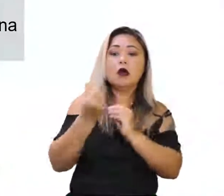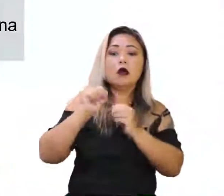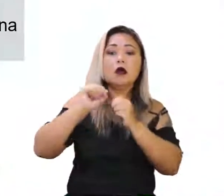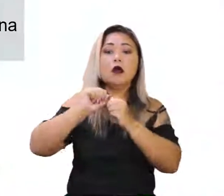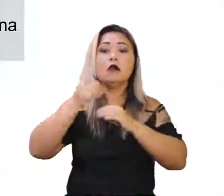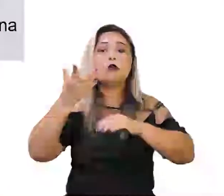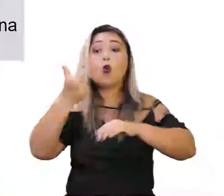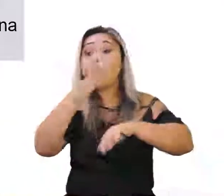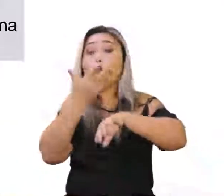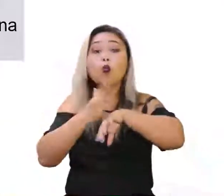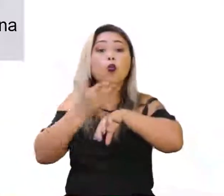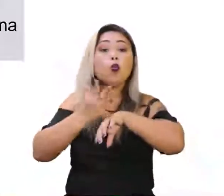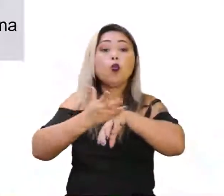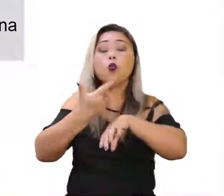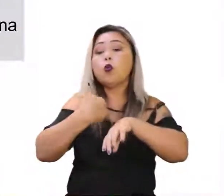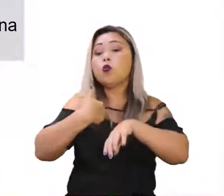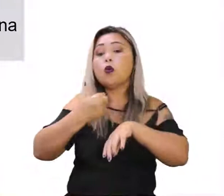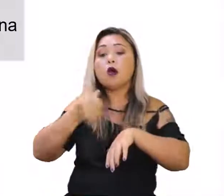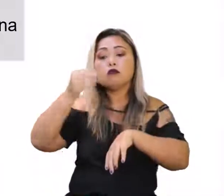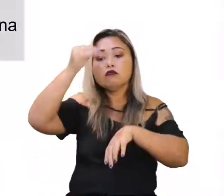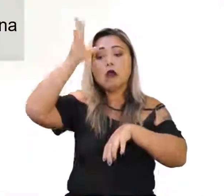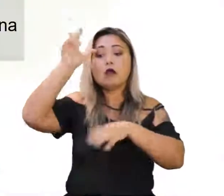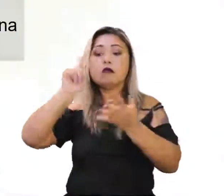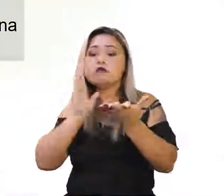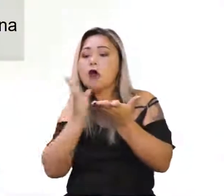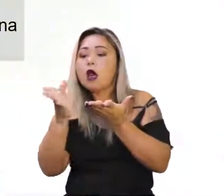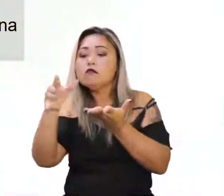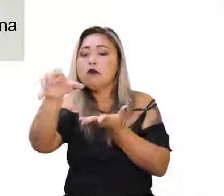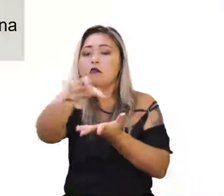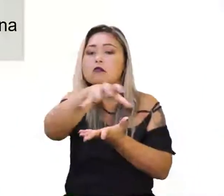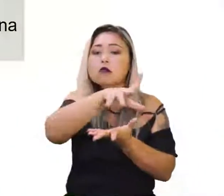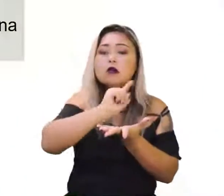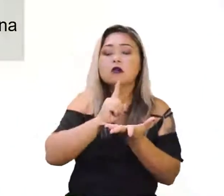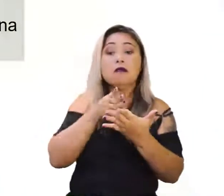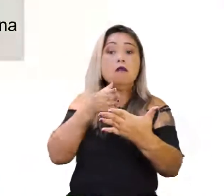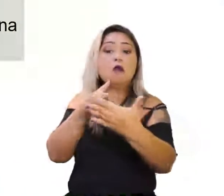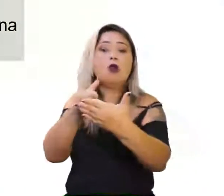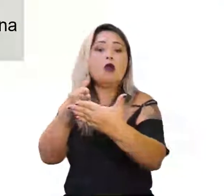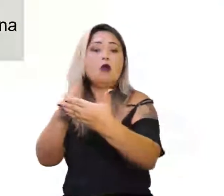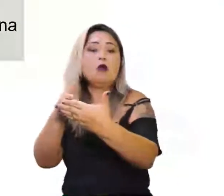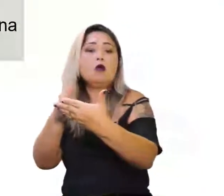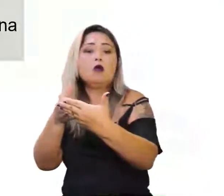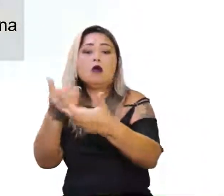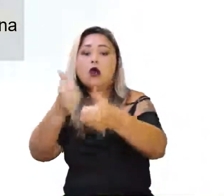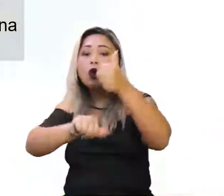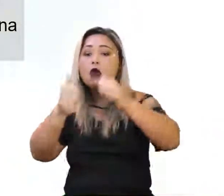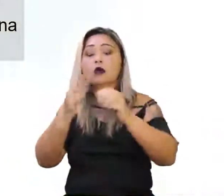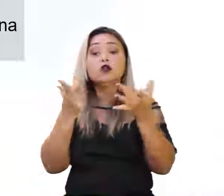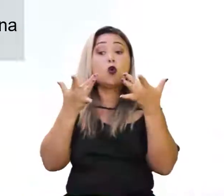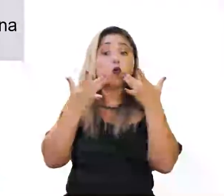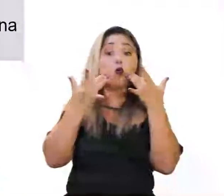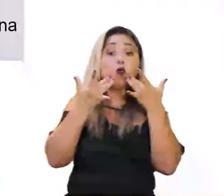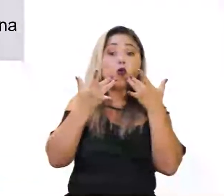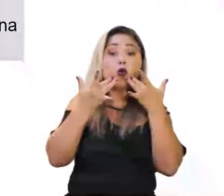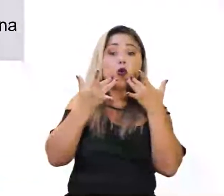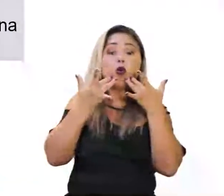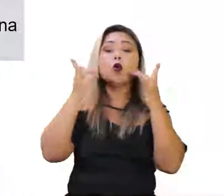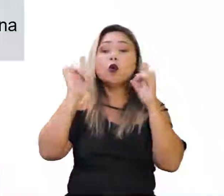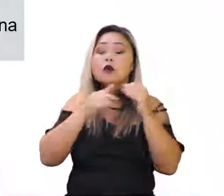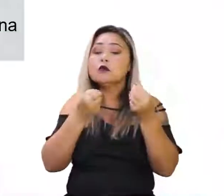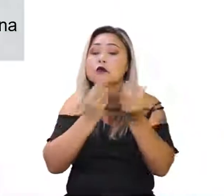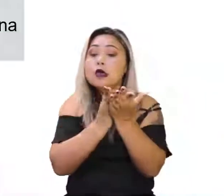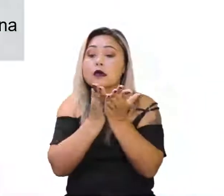e conhecimentos de diversas áreas. Não se restringe sua análise às artes cênicas. Elas